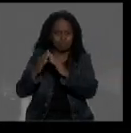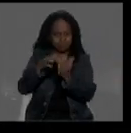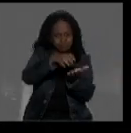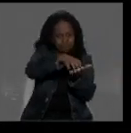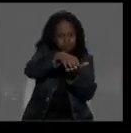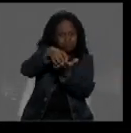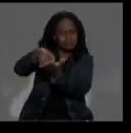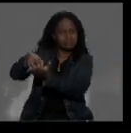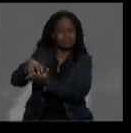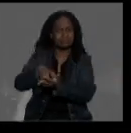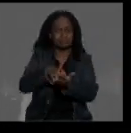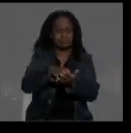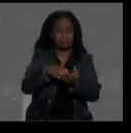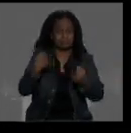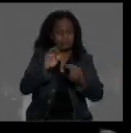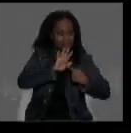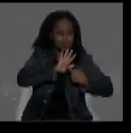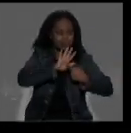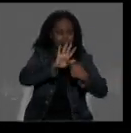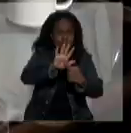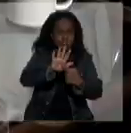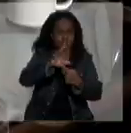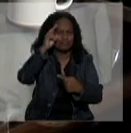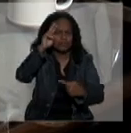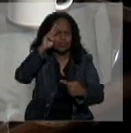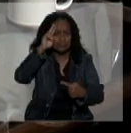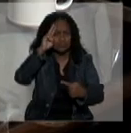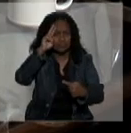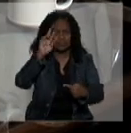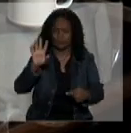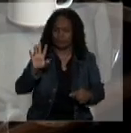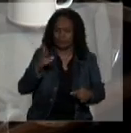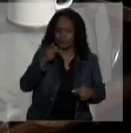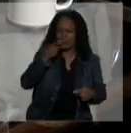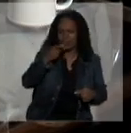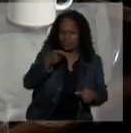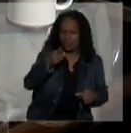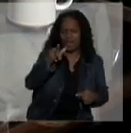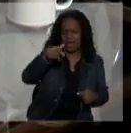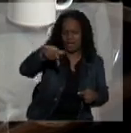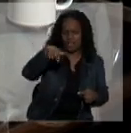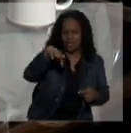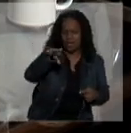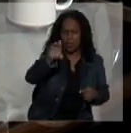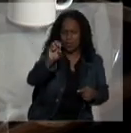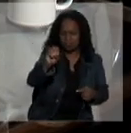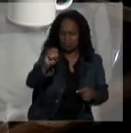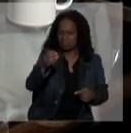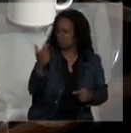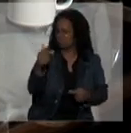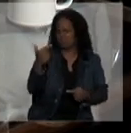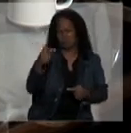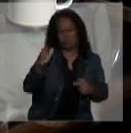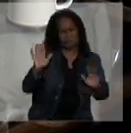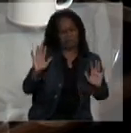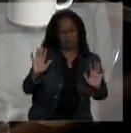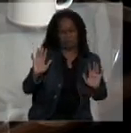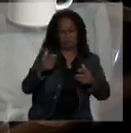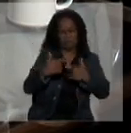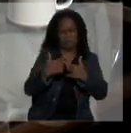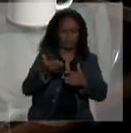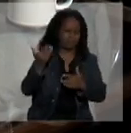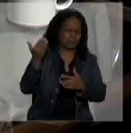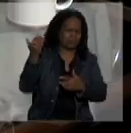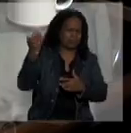comunidades. E a gente precisa mostrar e contar a história, porque primeiro que falar quilombo, as pessoas acham que quilombo, não existe mais quilombo. Né?